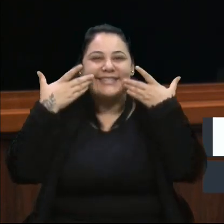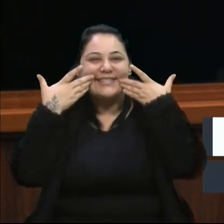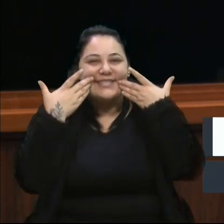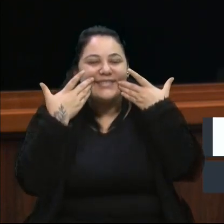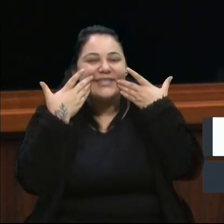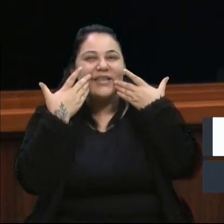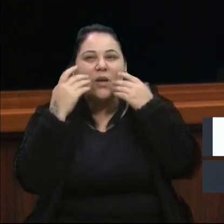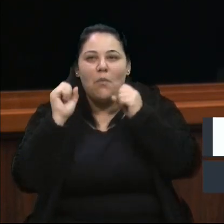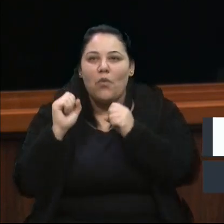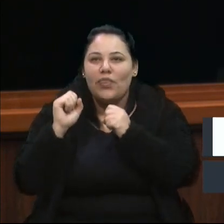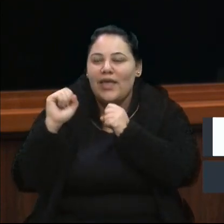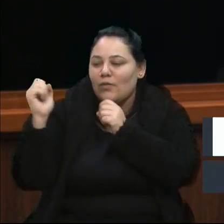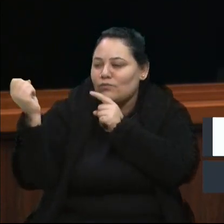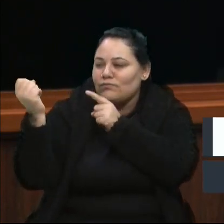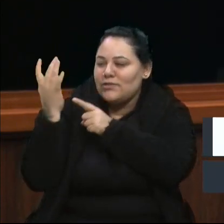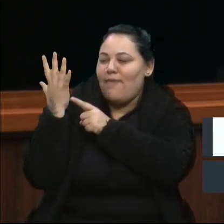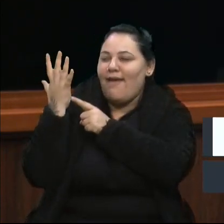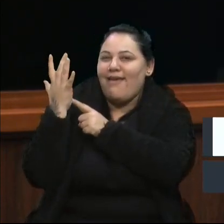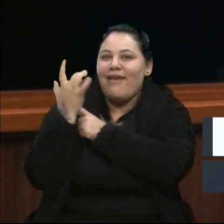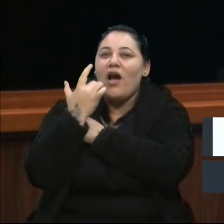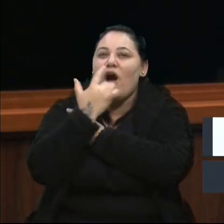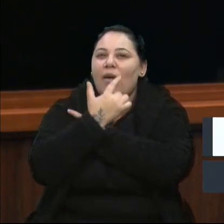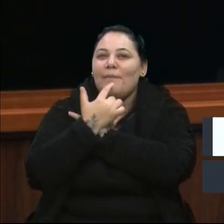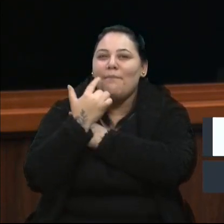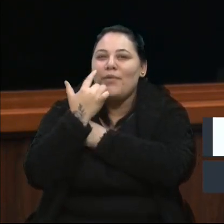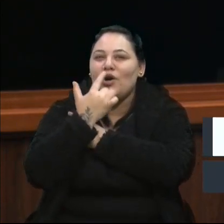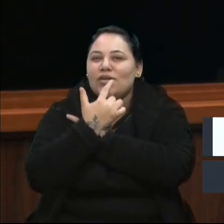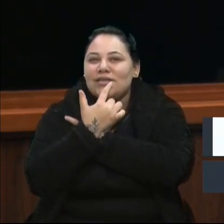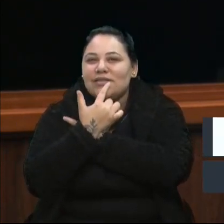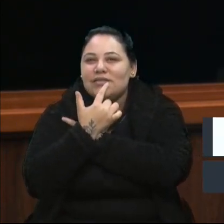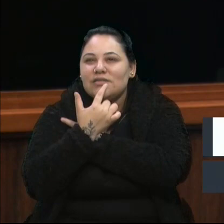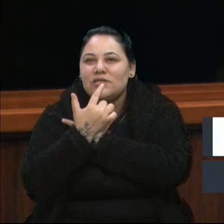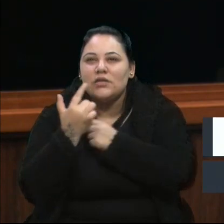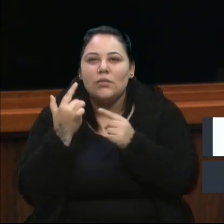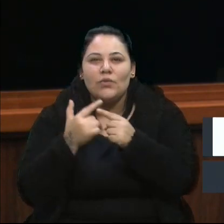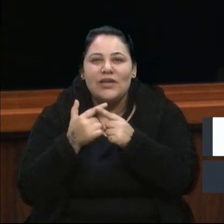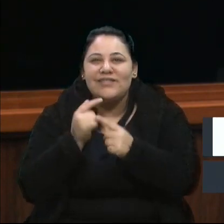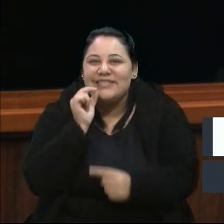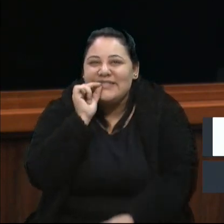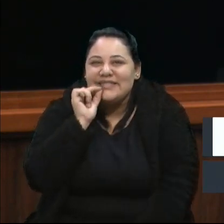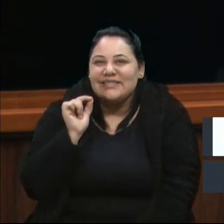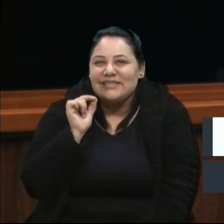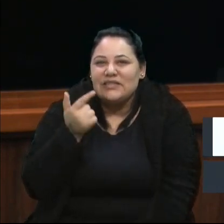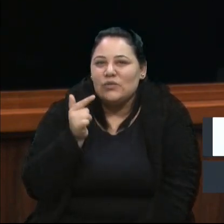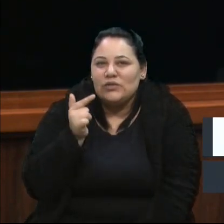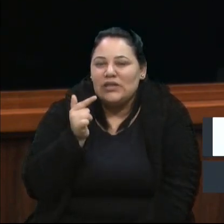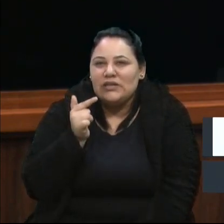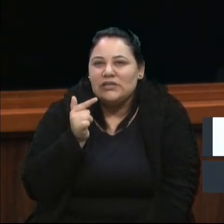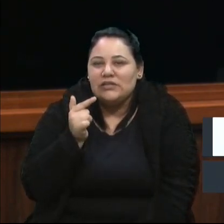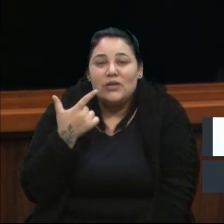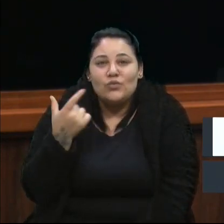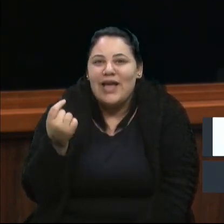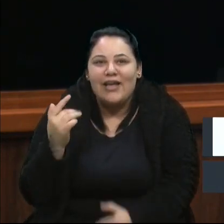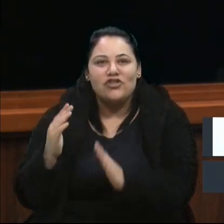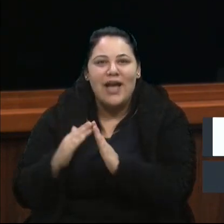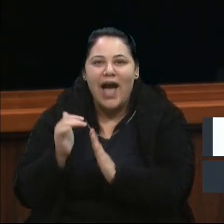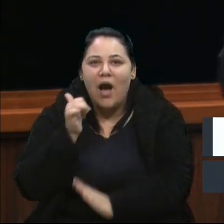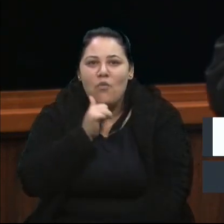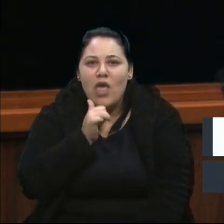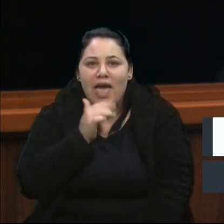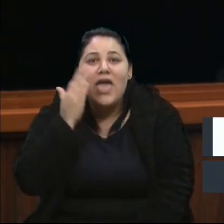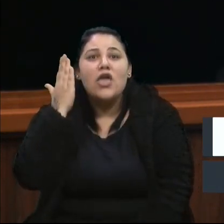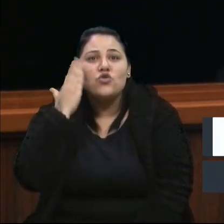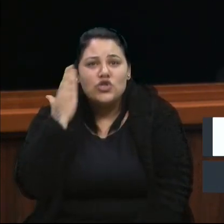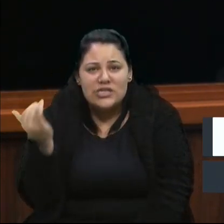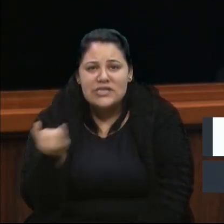poder olhar para a boca daquela pessoa, porque senão com um dente sequer saíam de casa. Eu sei